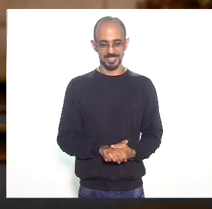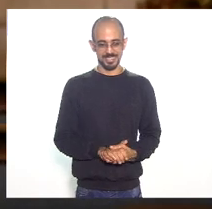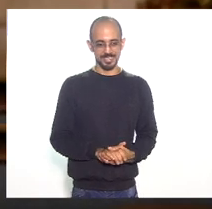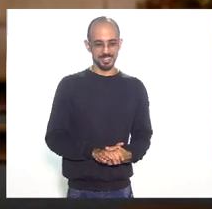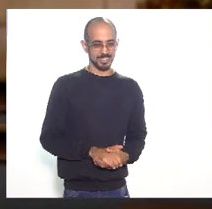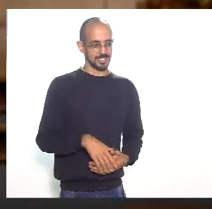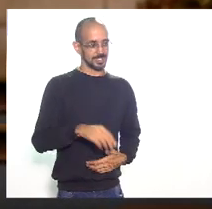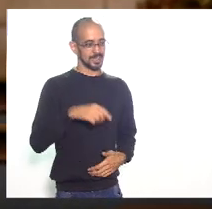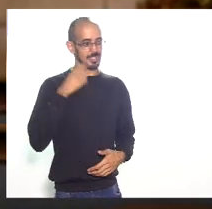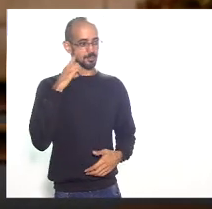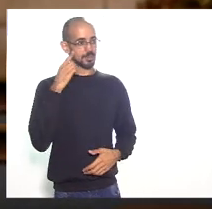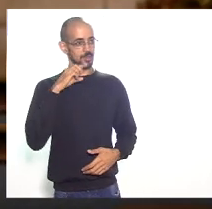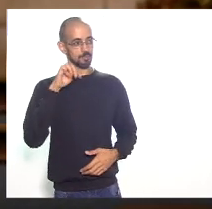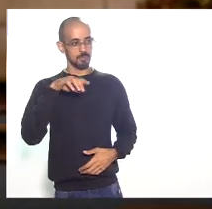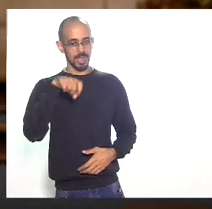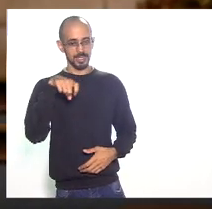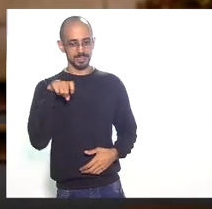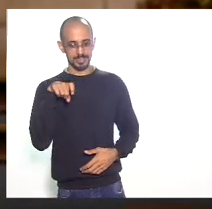Deputado Maxi Lemos.